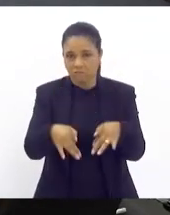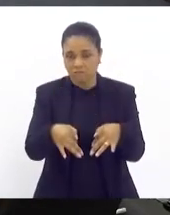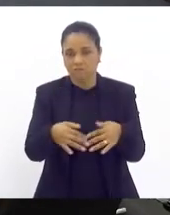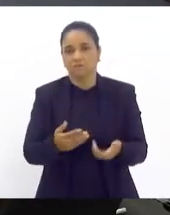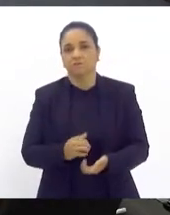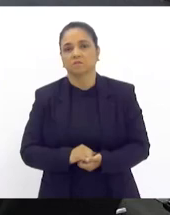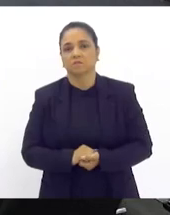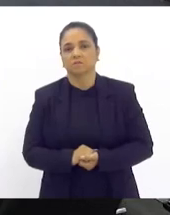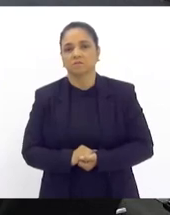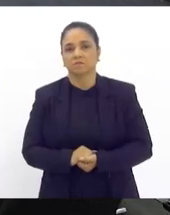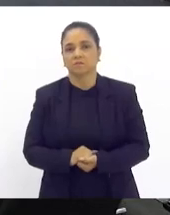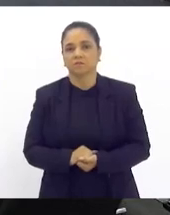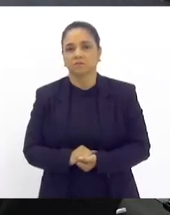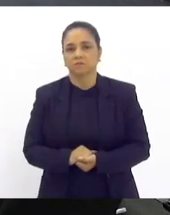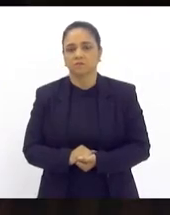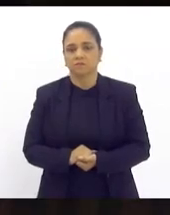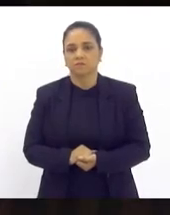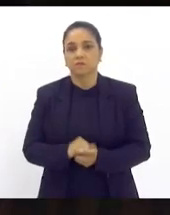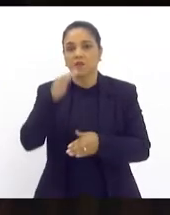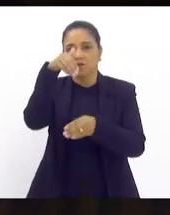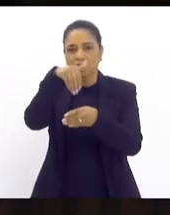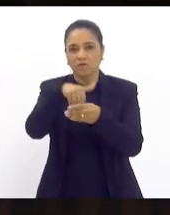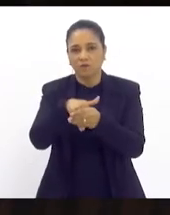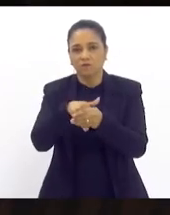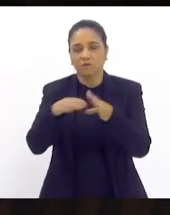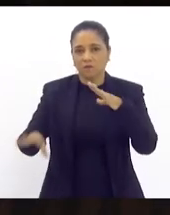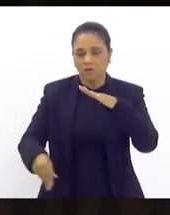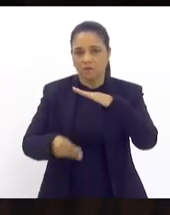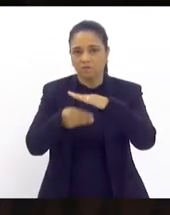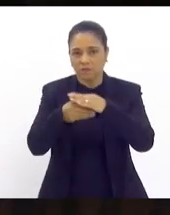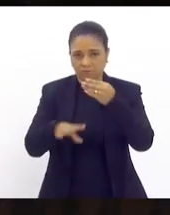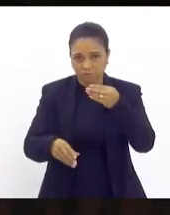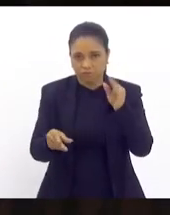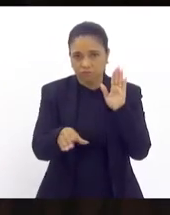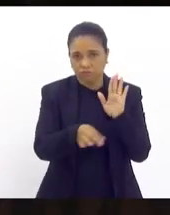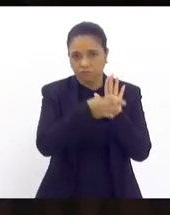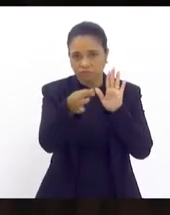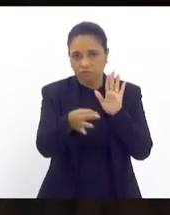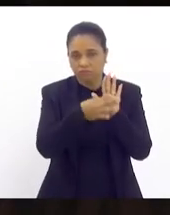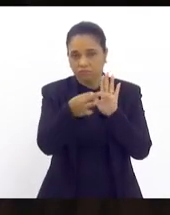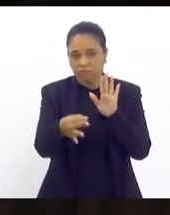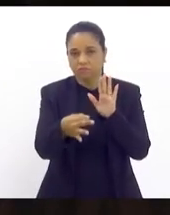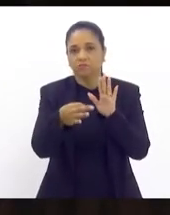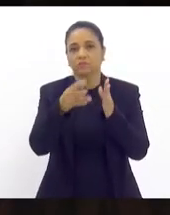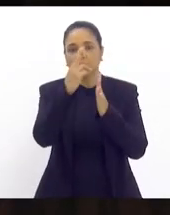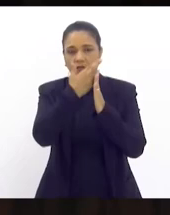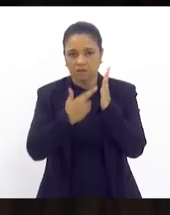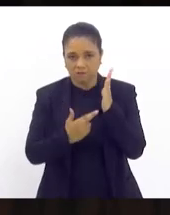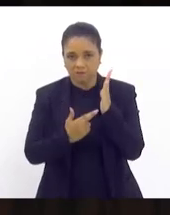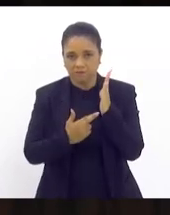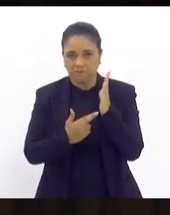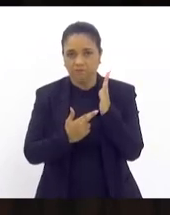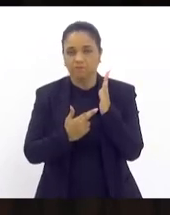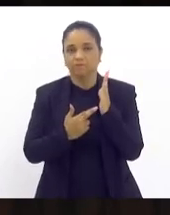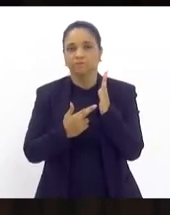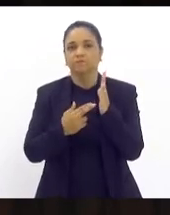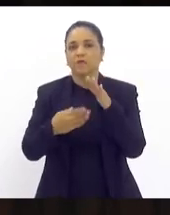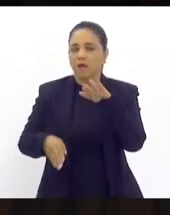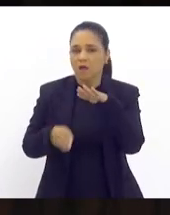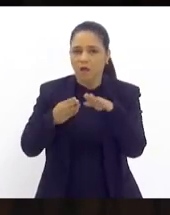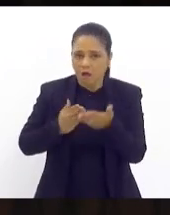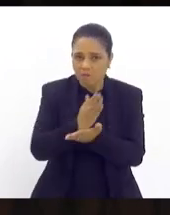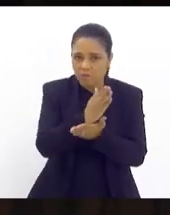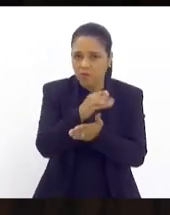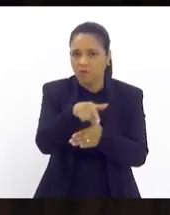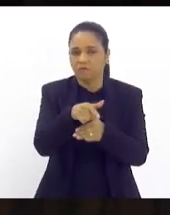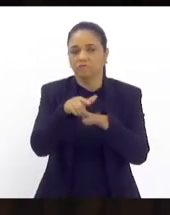discussão em votação emenda de discussão de redação os senhores que aprovam